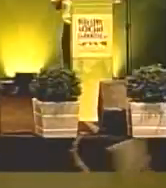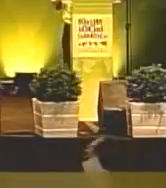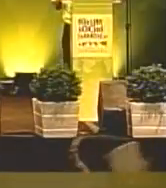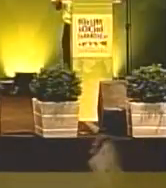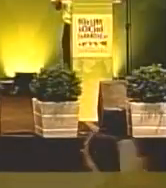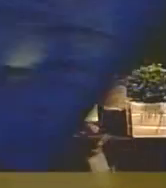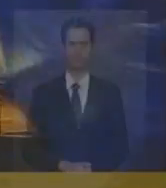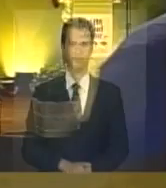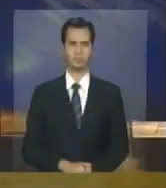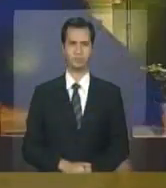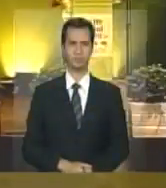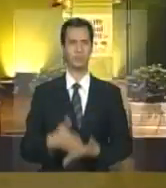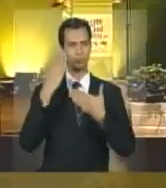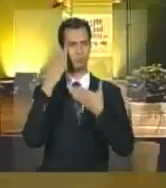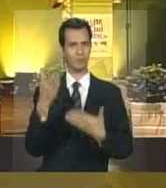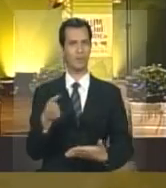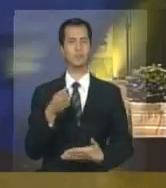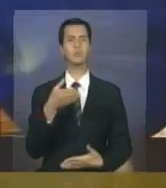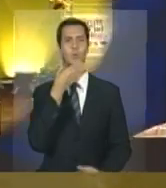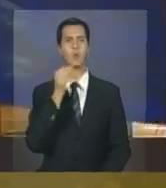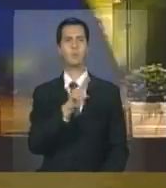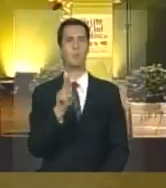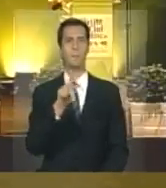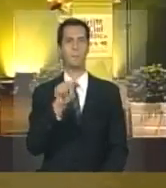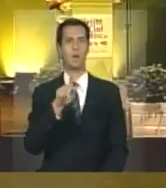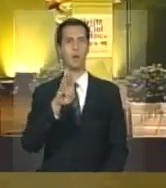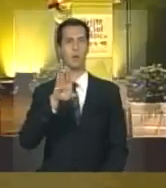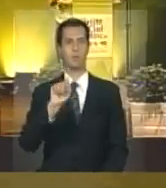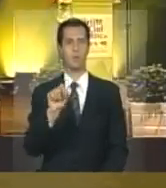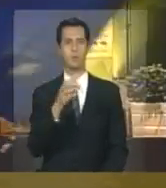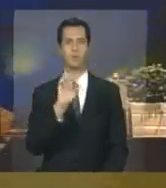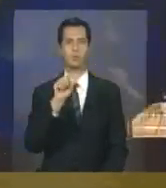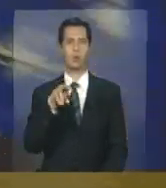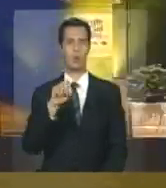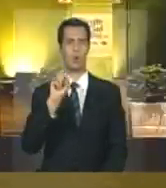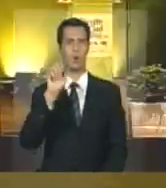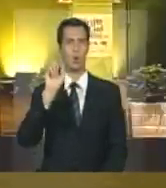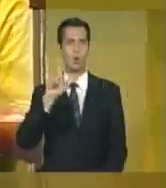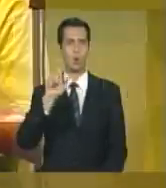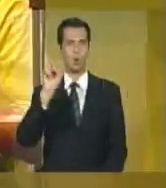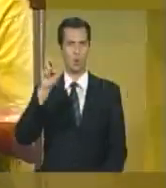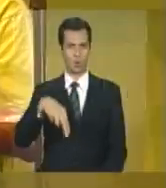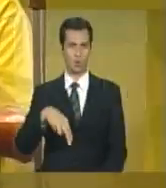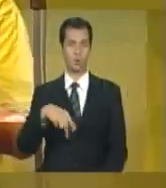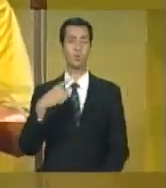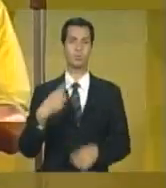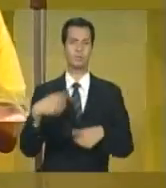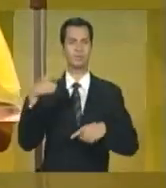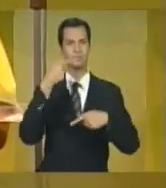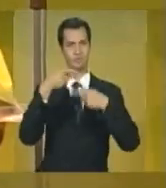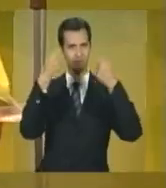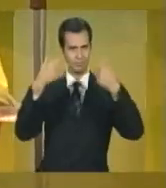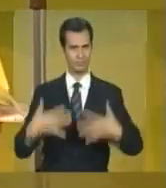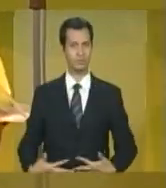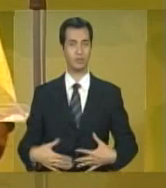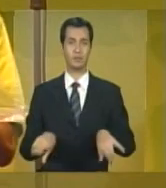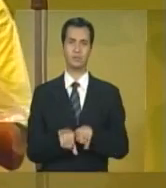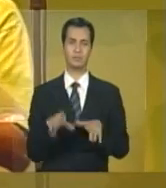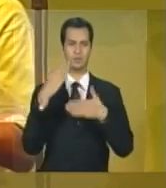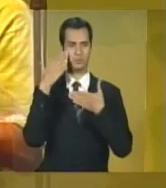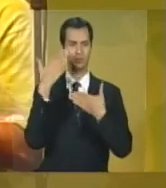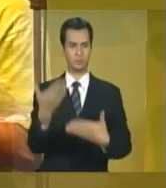Agradecemos ao Pablo Solon por suas palavras e aproveitamos o ensejo para agradecer